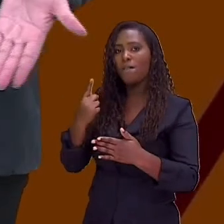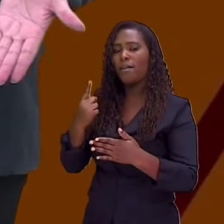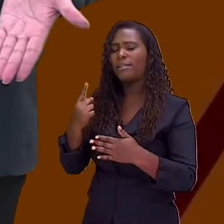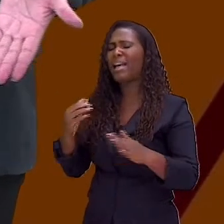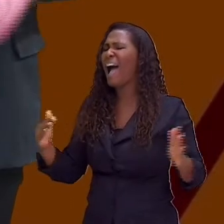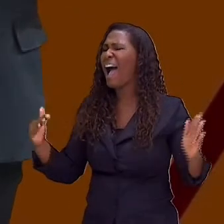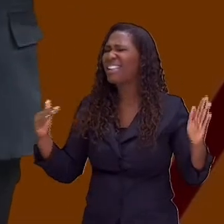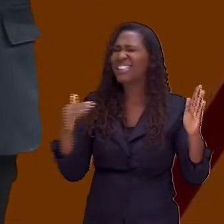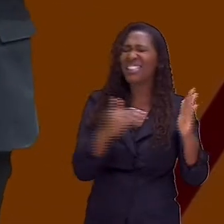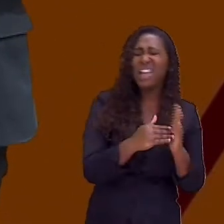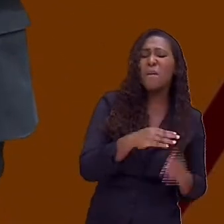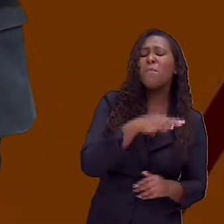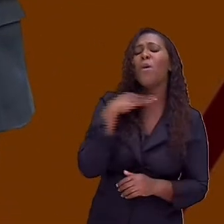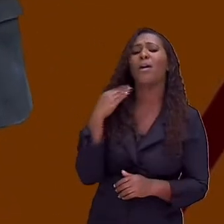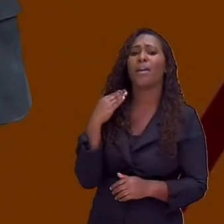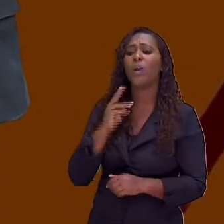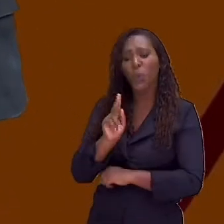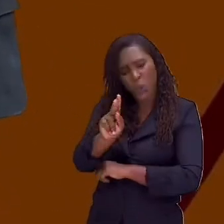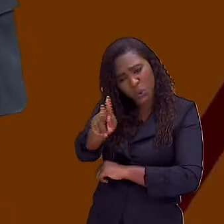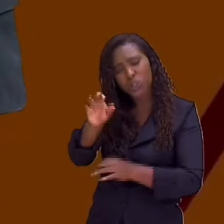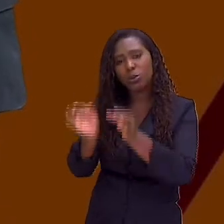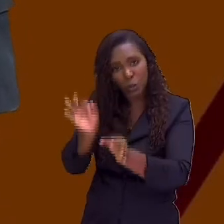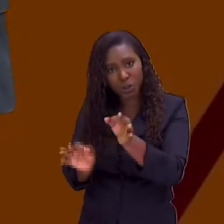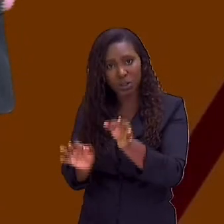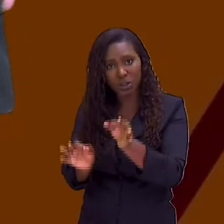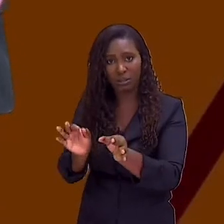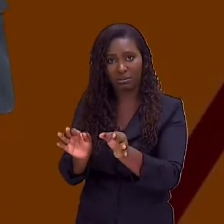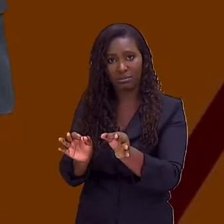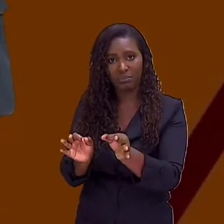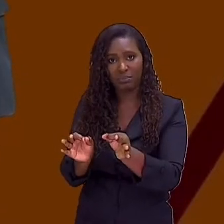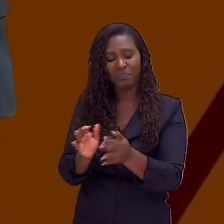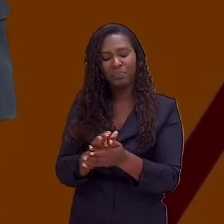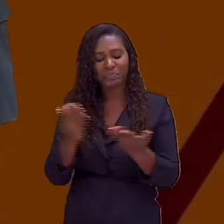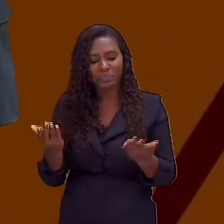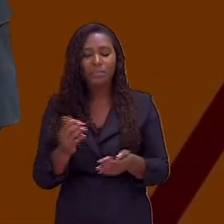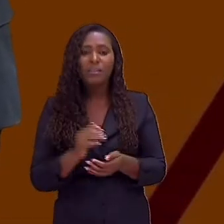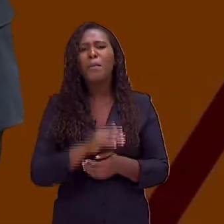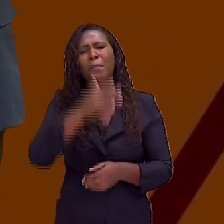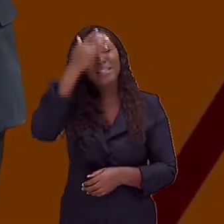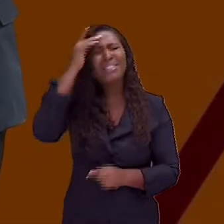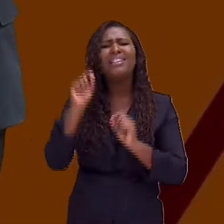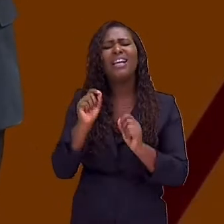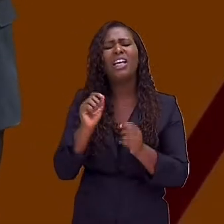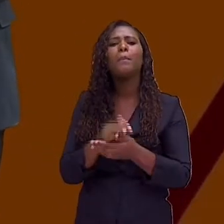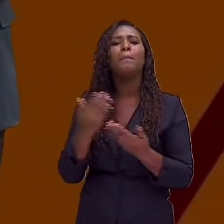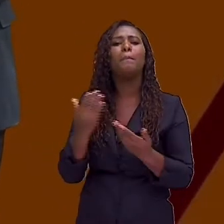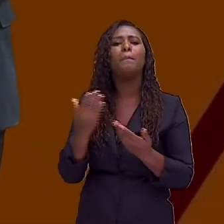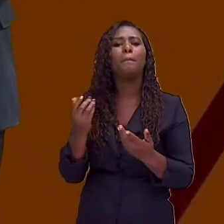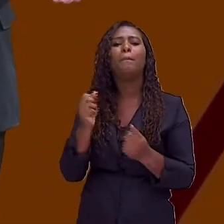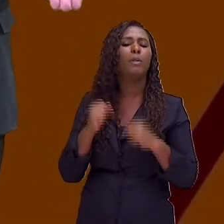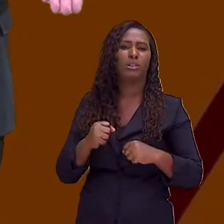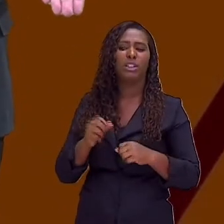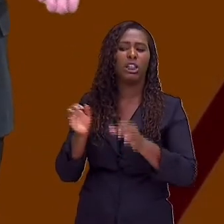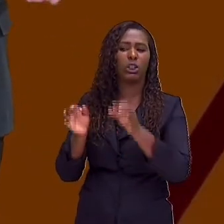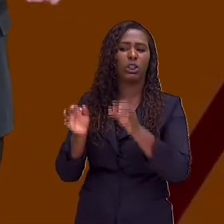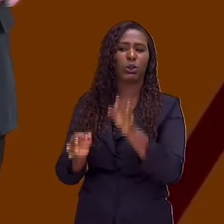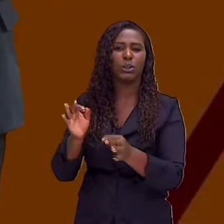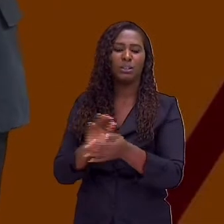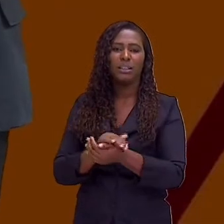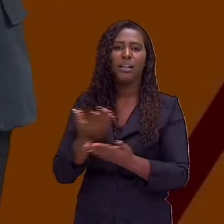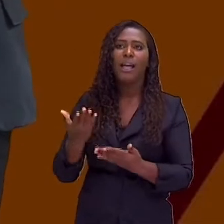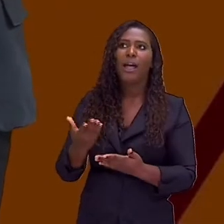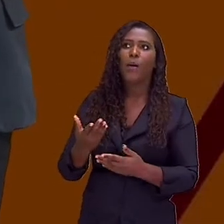Homens livres, maiores de 25 anos, com a renda anual de 100 mil réis. Era permitido votar